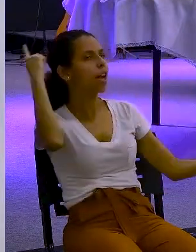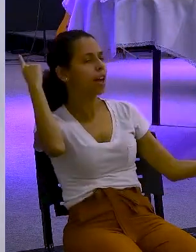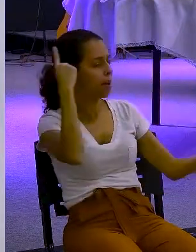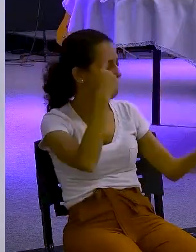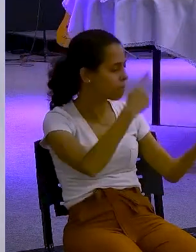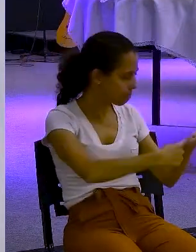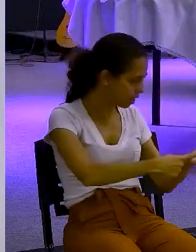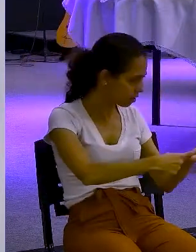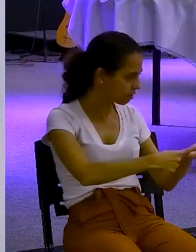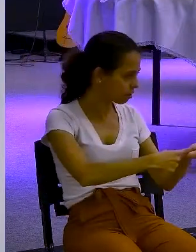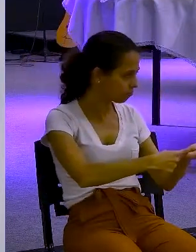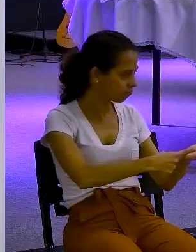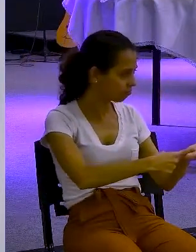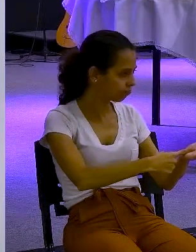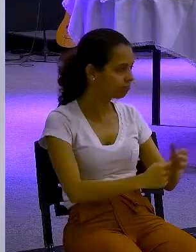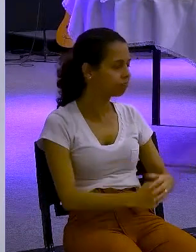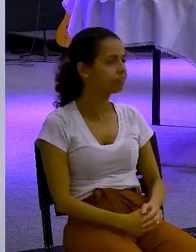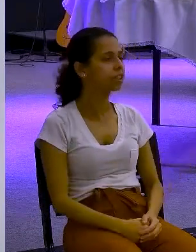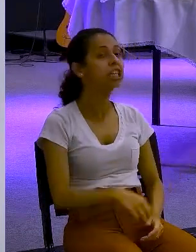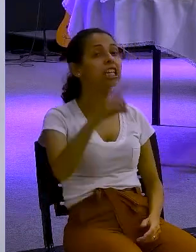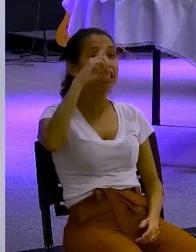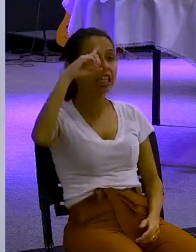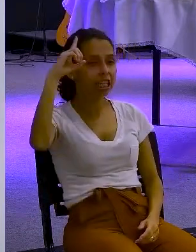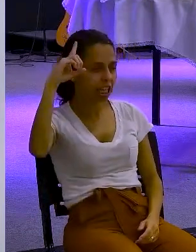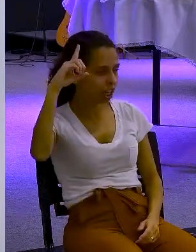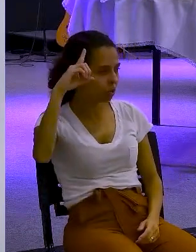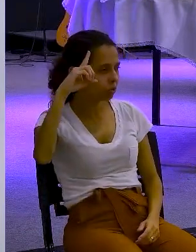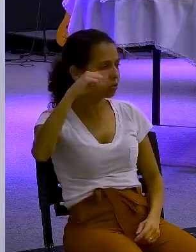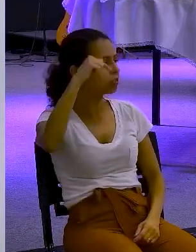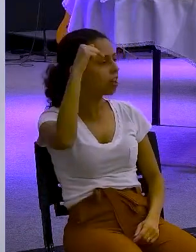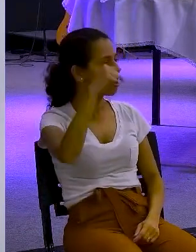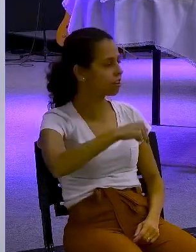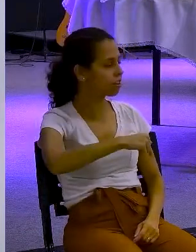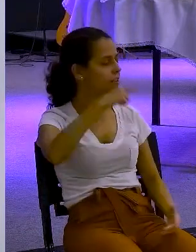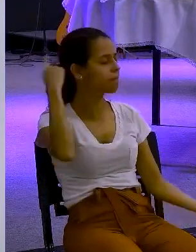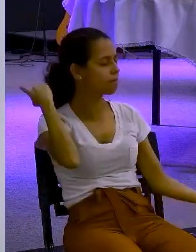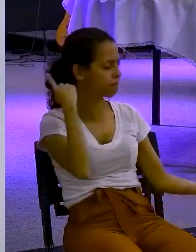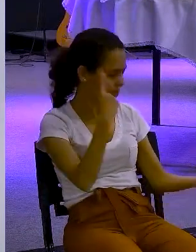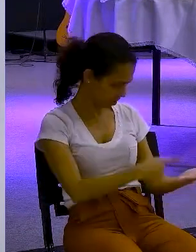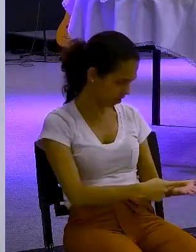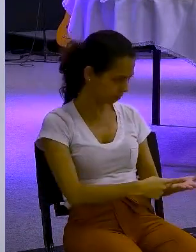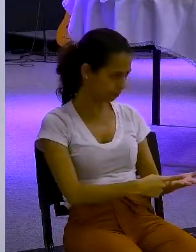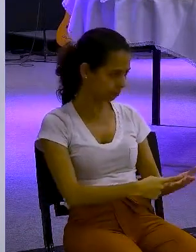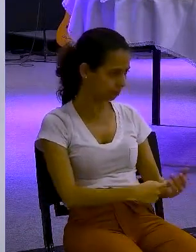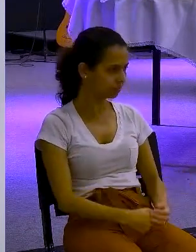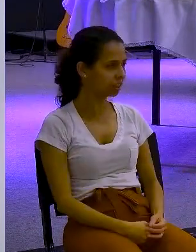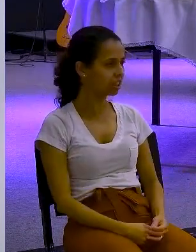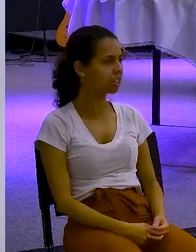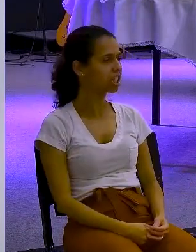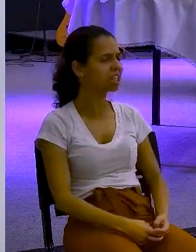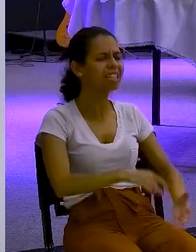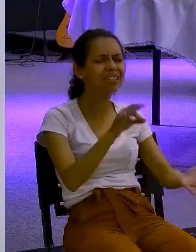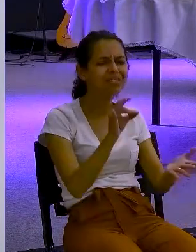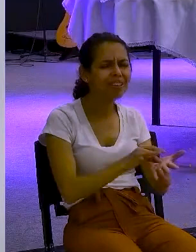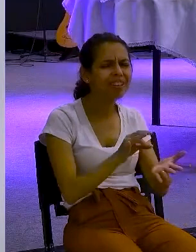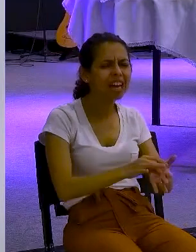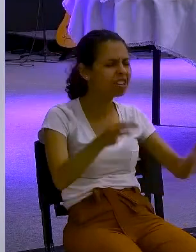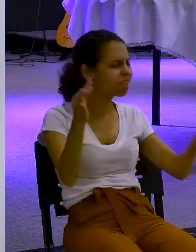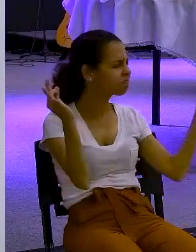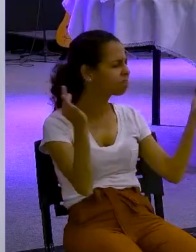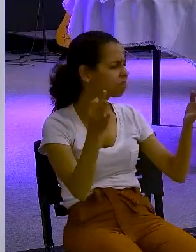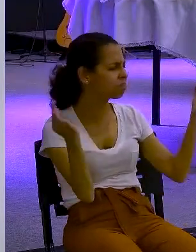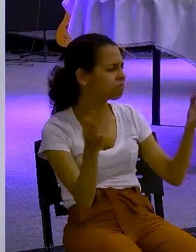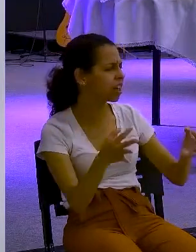Deus. Deus está aqui. Tão certo como o ar que eu respiro.